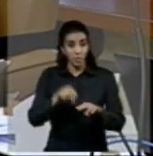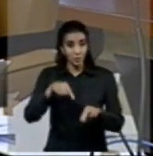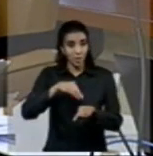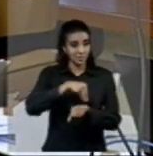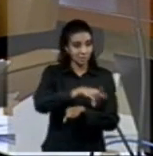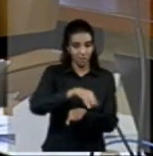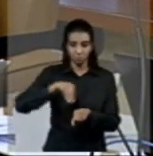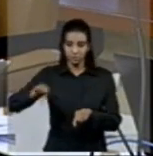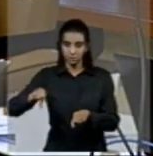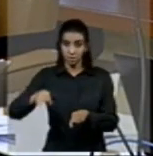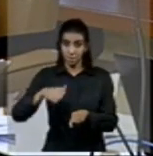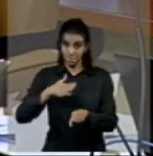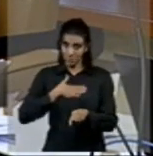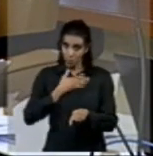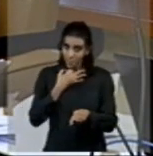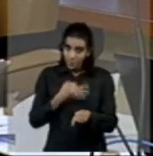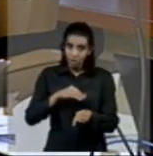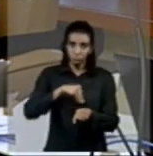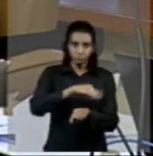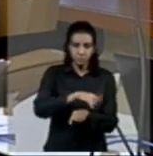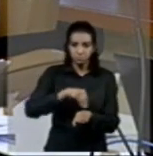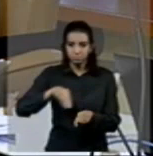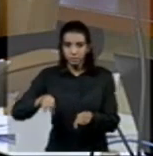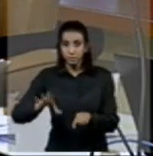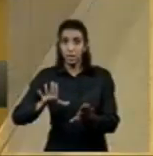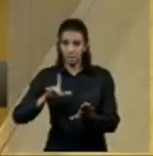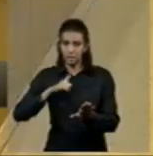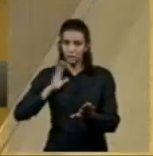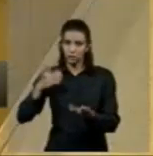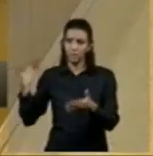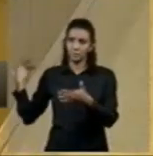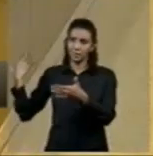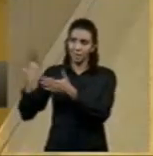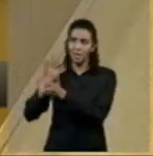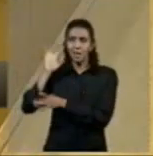intermediação, no meu modo de entender, por meio das decisões judiciais